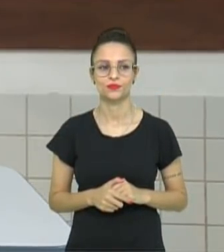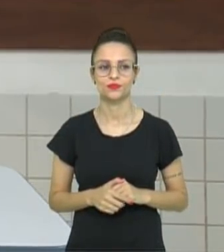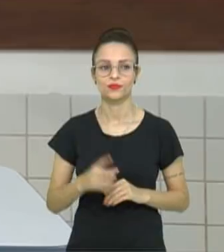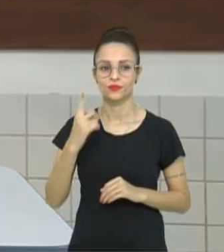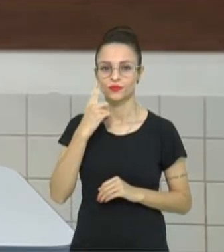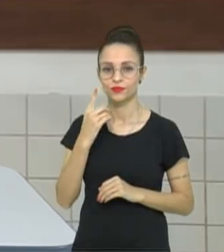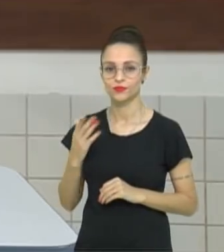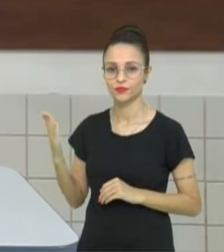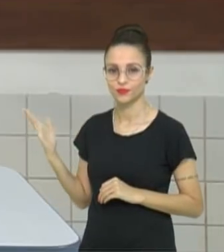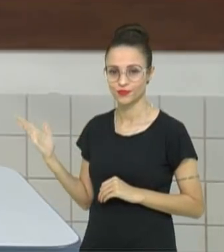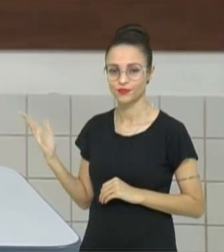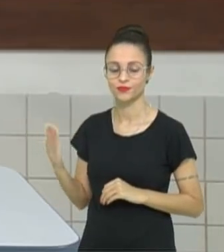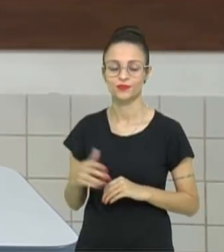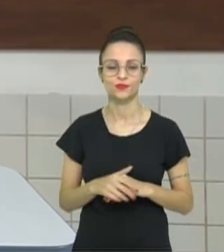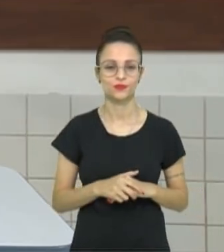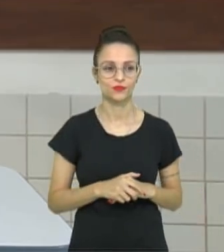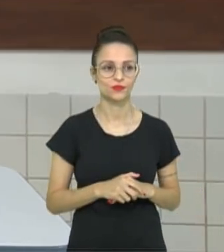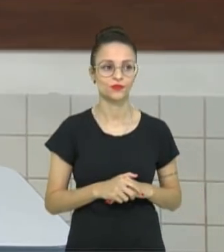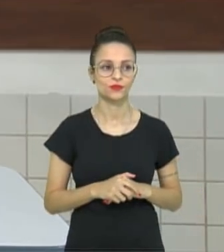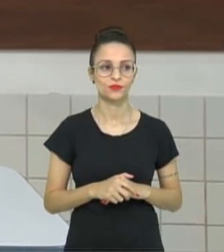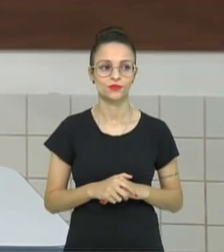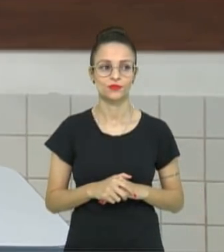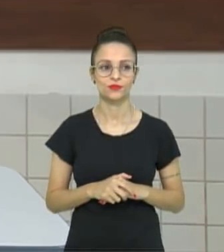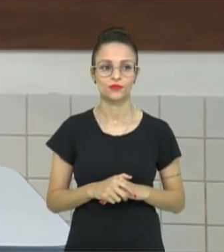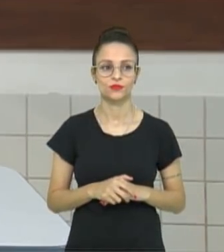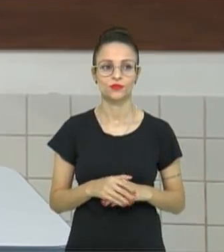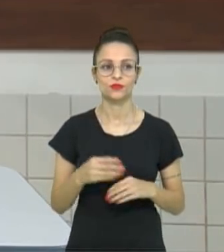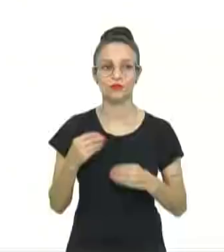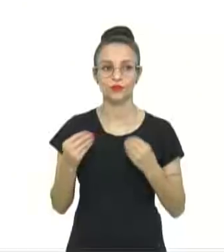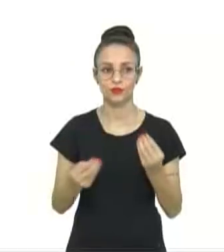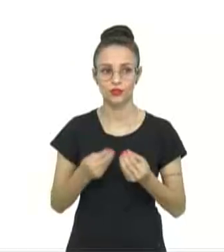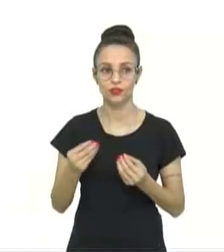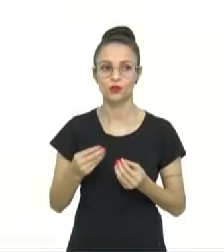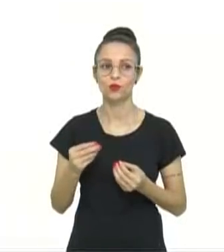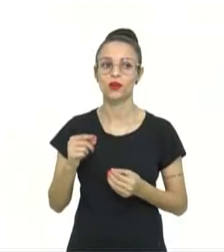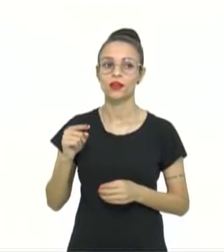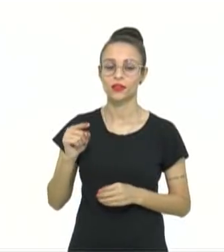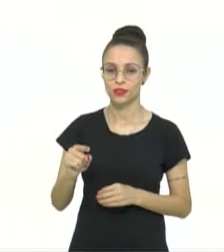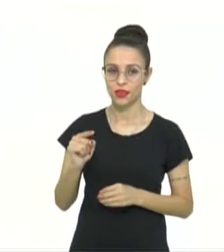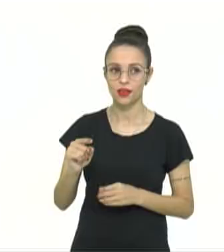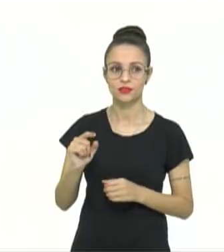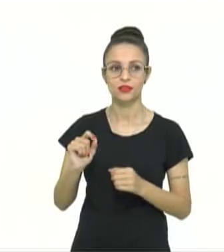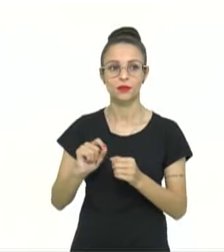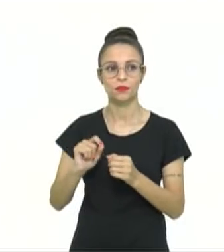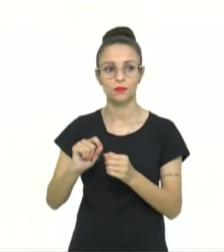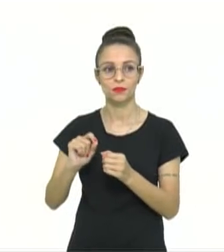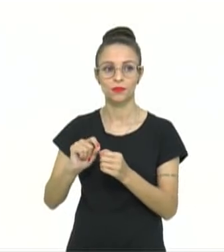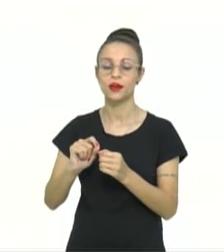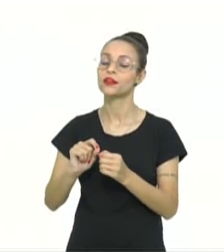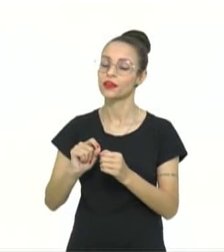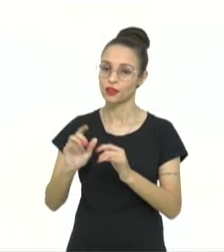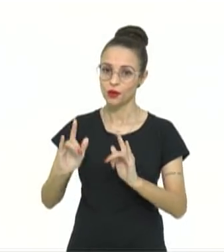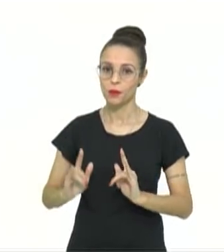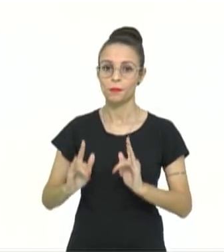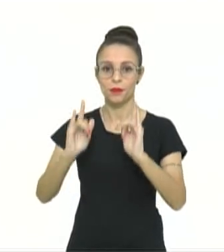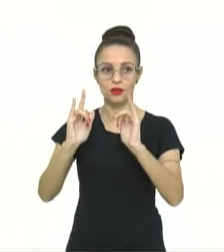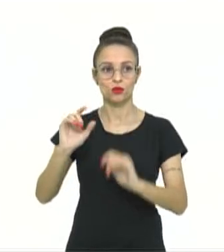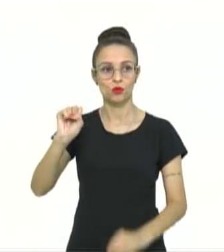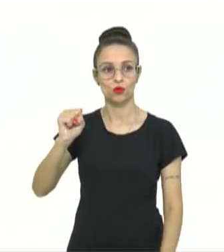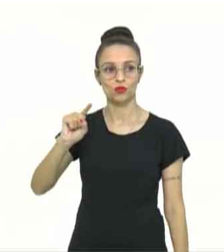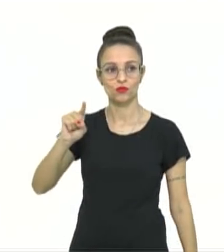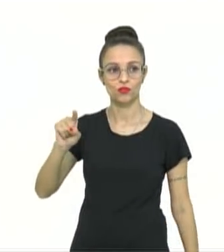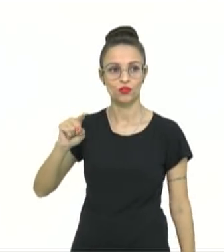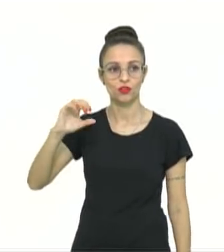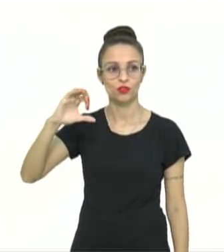lá. Com tudo isso, como é que ficou? Então, na maquete que Júlio fez, o prédio de